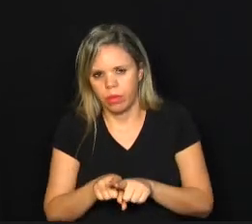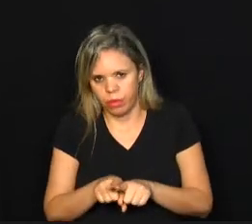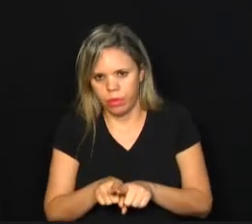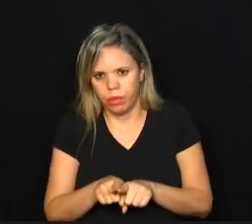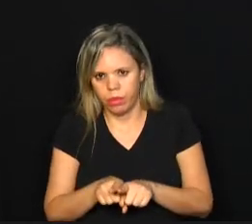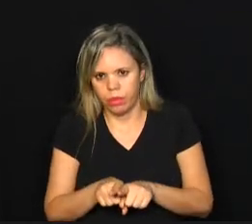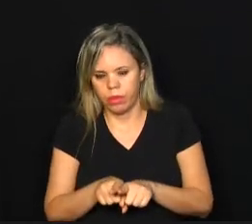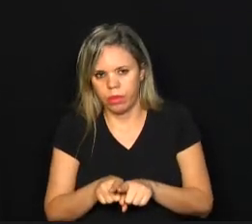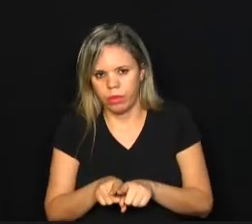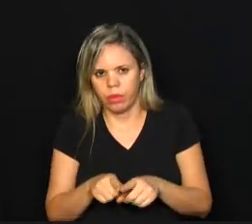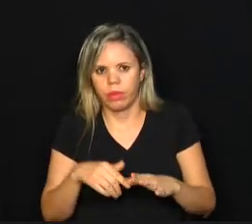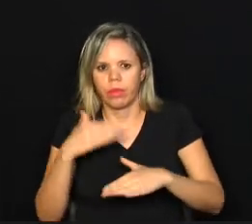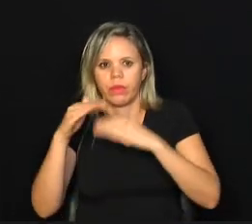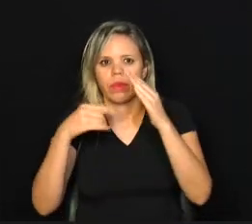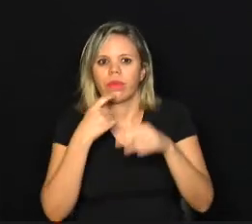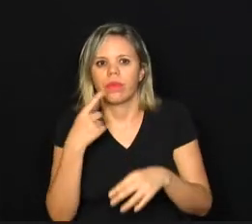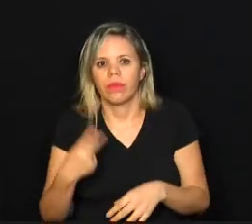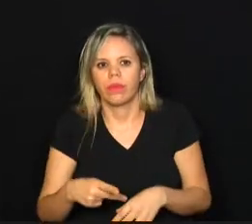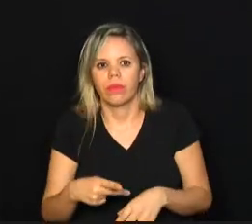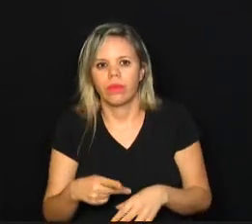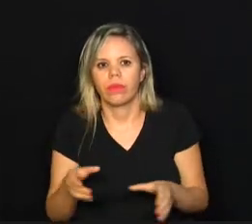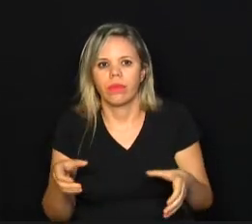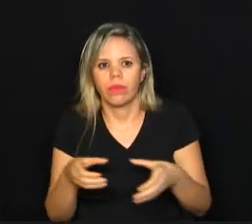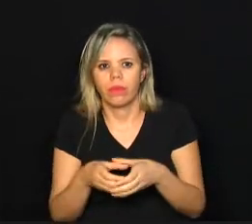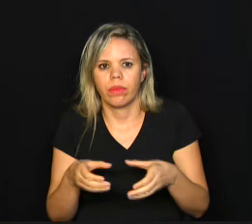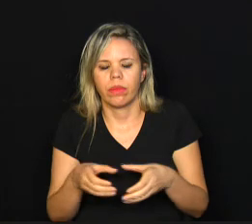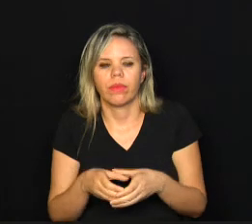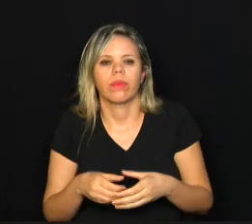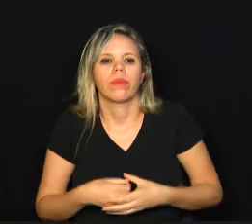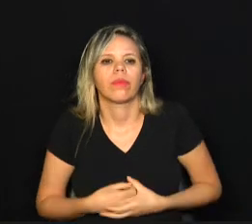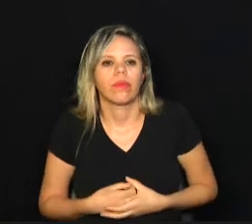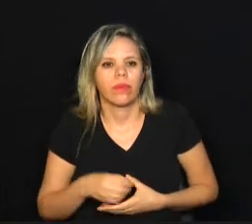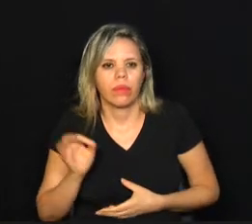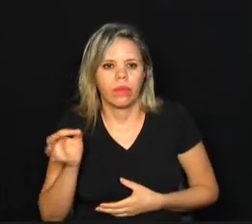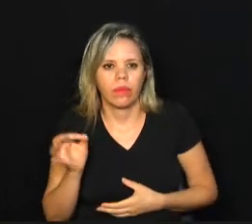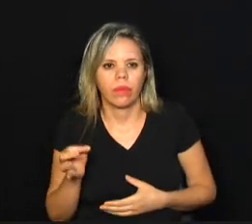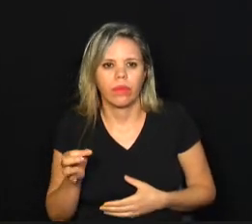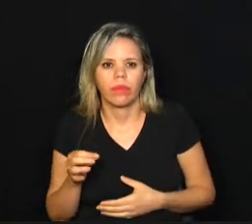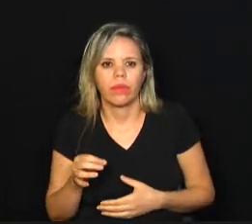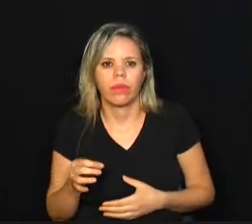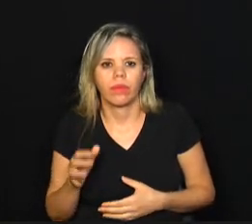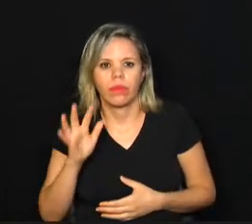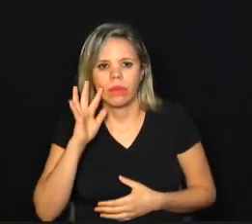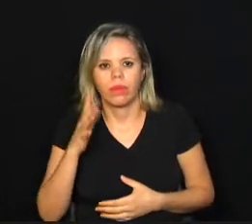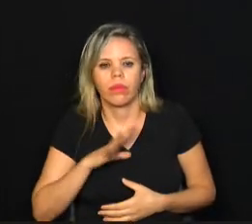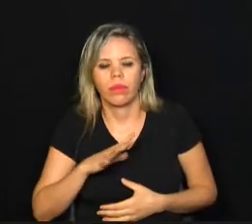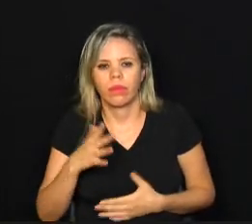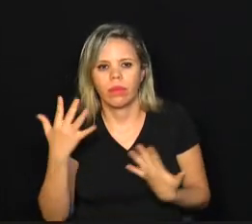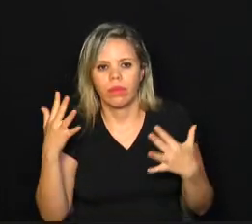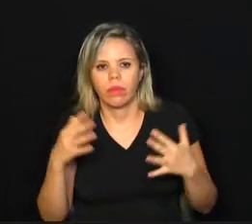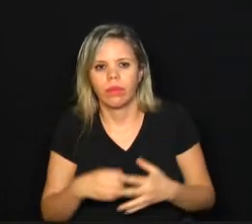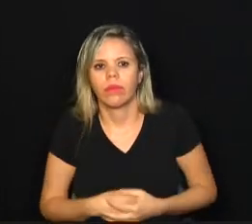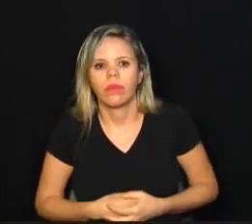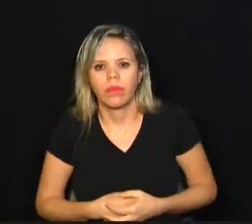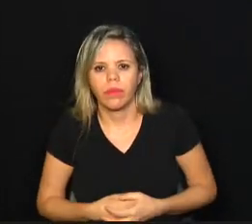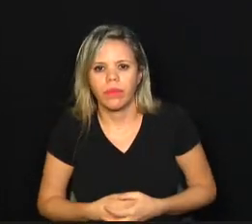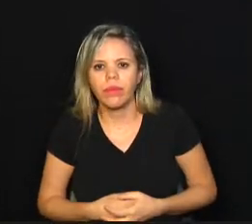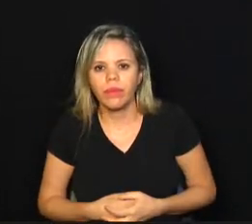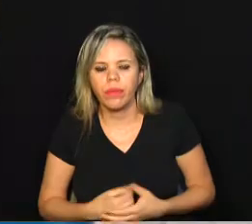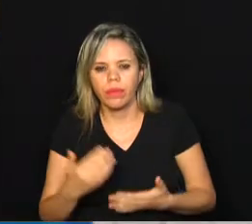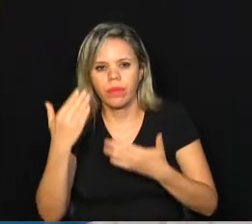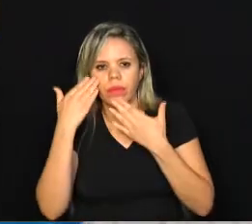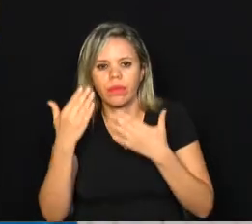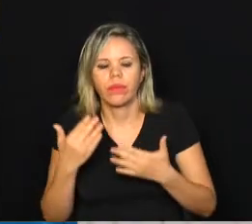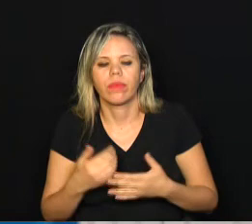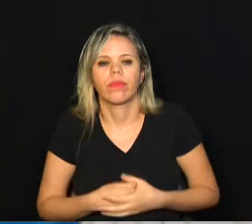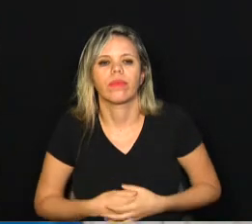para esse desenvolvimento de Campinas, e é uma comissão que, com certeza, vai dar muitos frutos aí para a cidade. Parabéns. Muito obrigado,